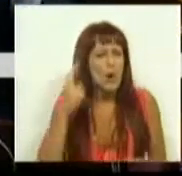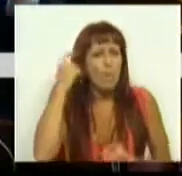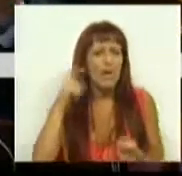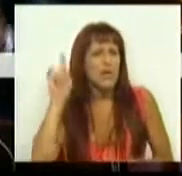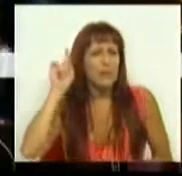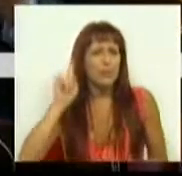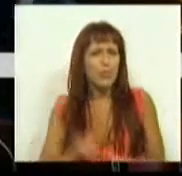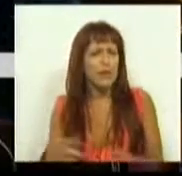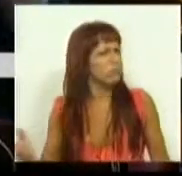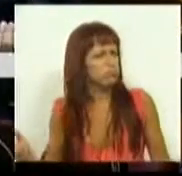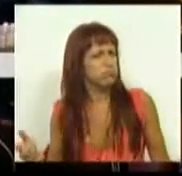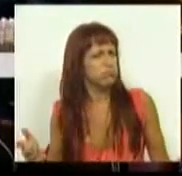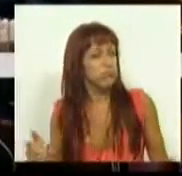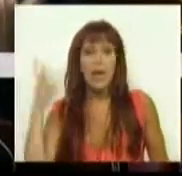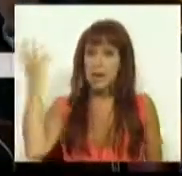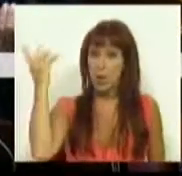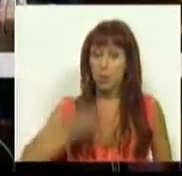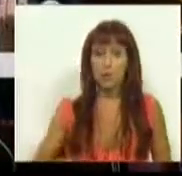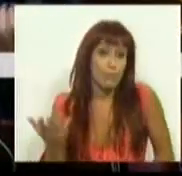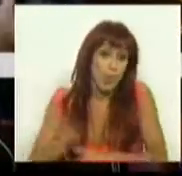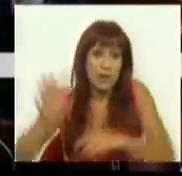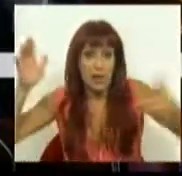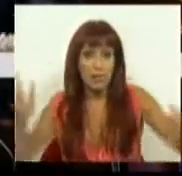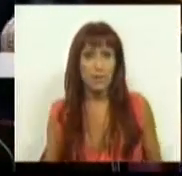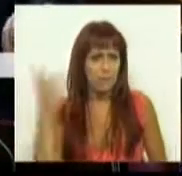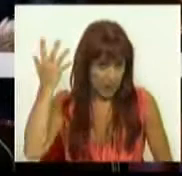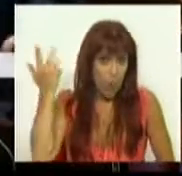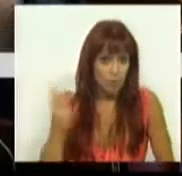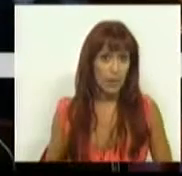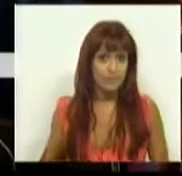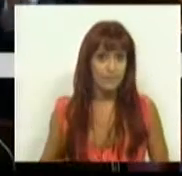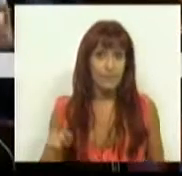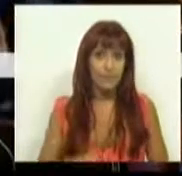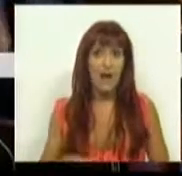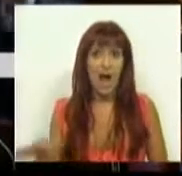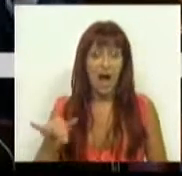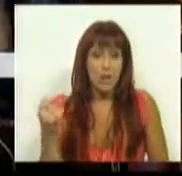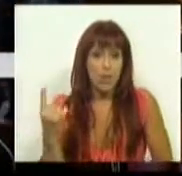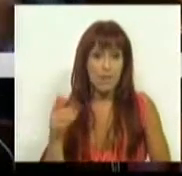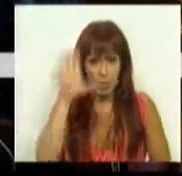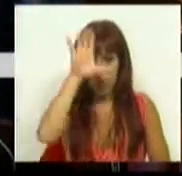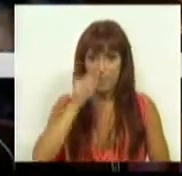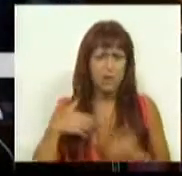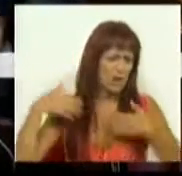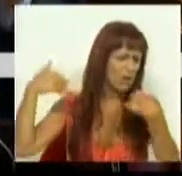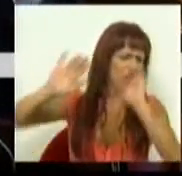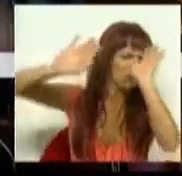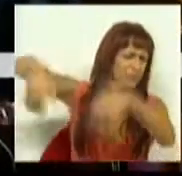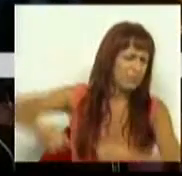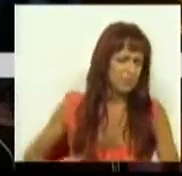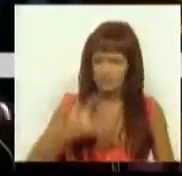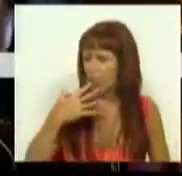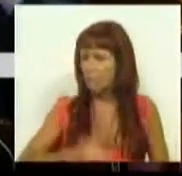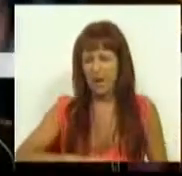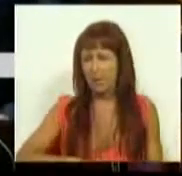a importância que na cultura, por exemplo, na cultura, que é uma área em que o Governo abandonou